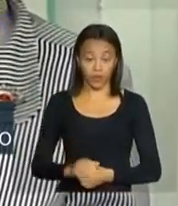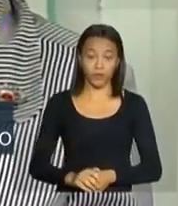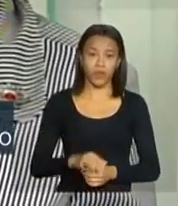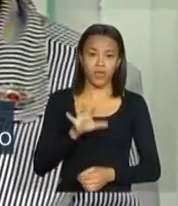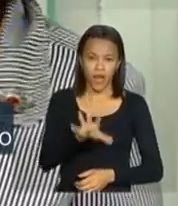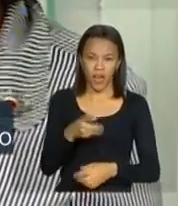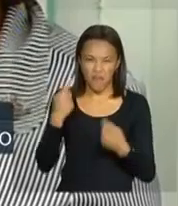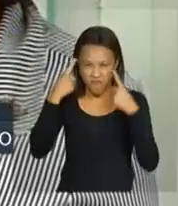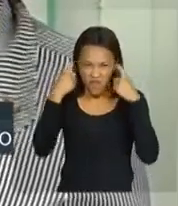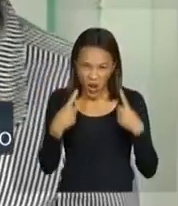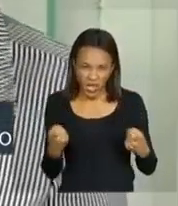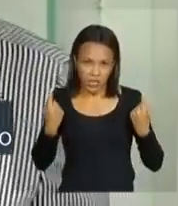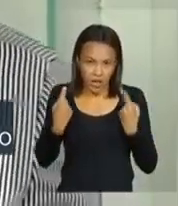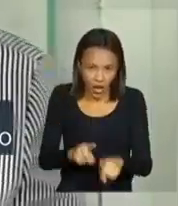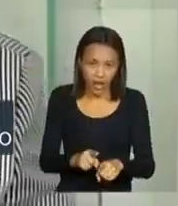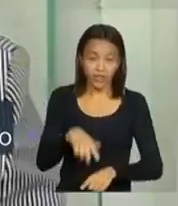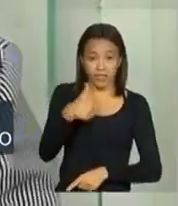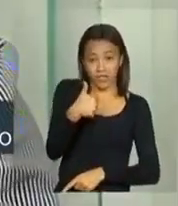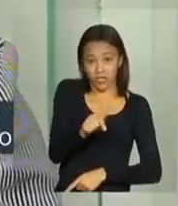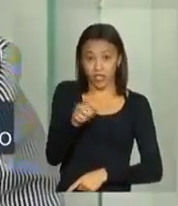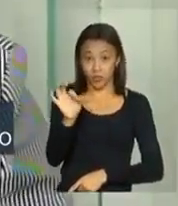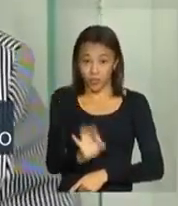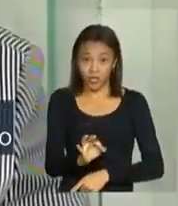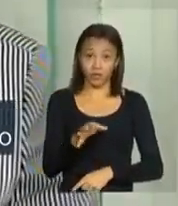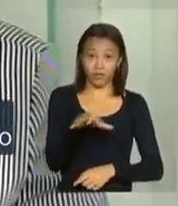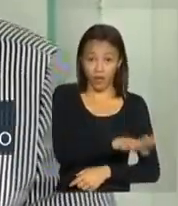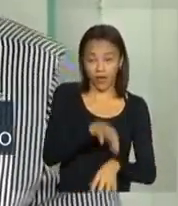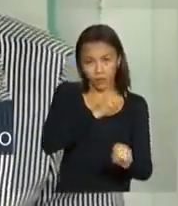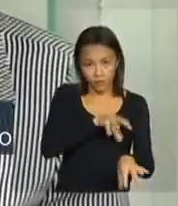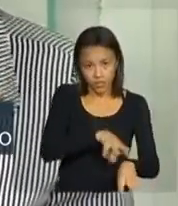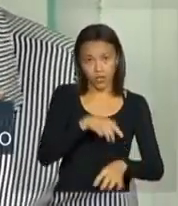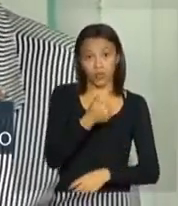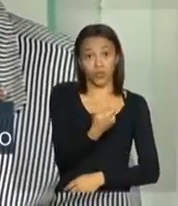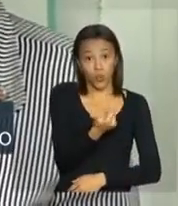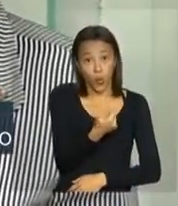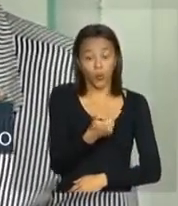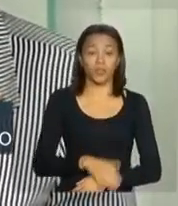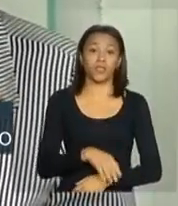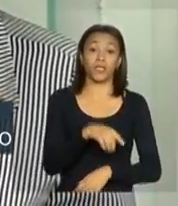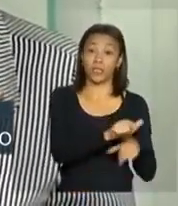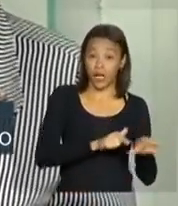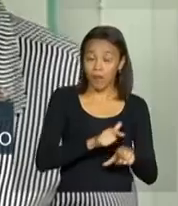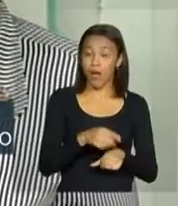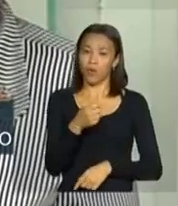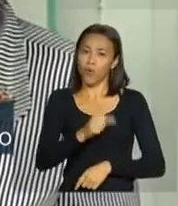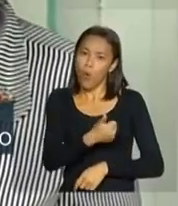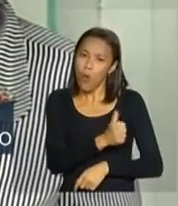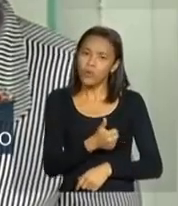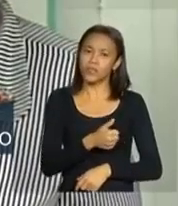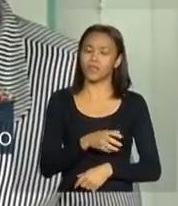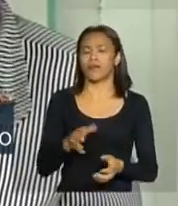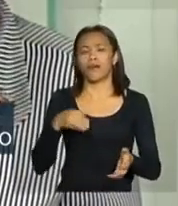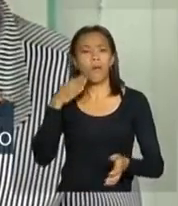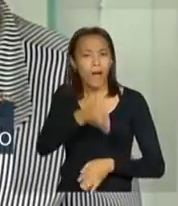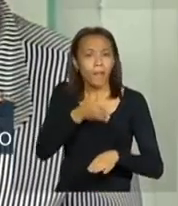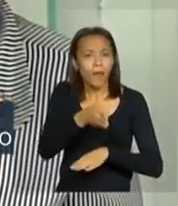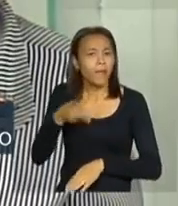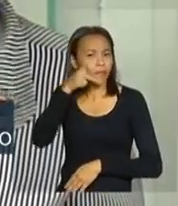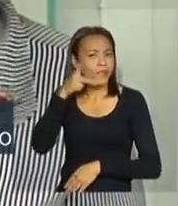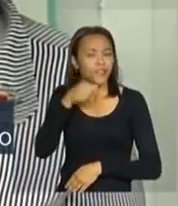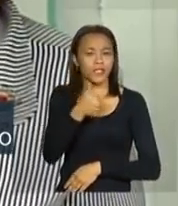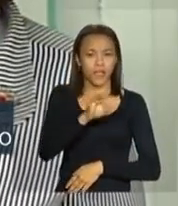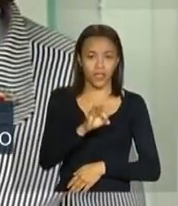Combate à violência, 17%. Educação, 12%. Trabalho, 11%. Participação política,